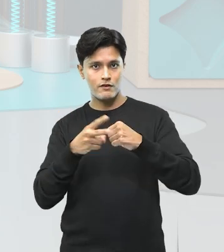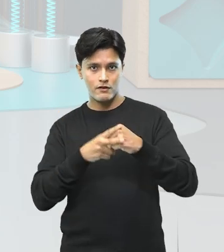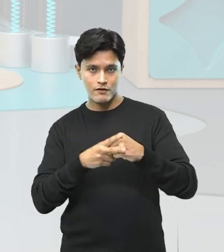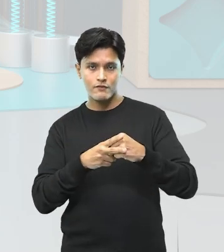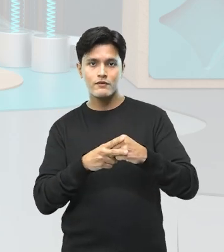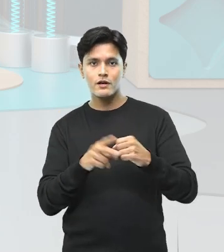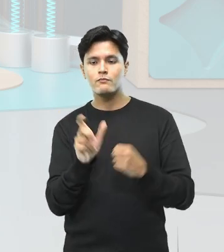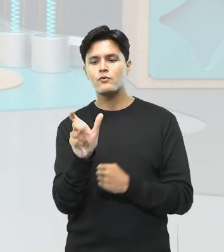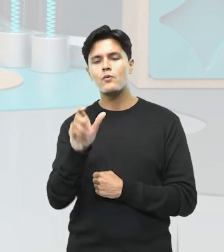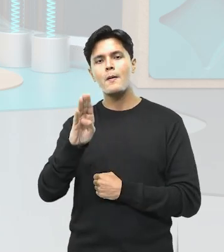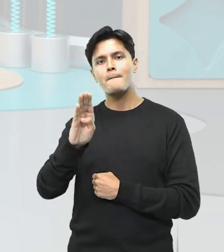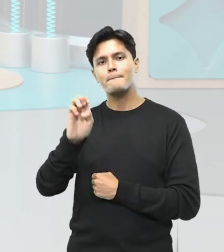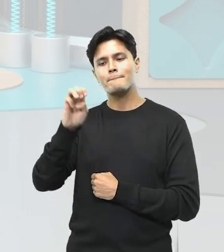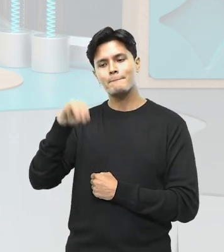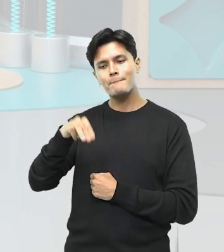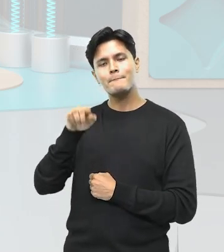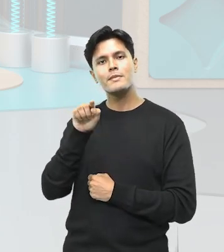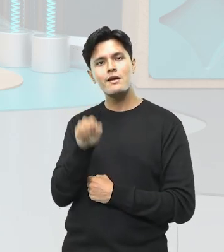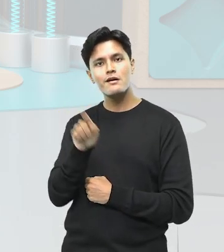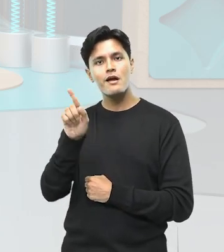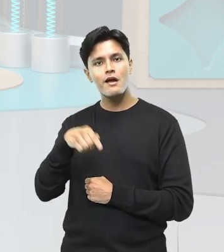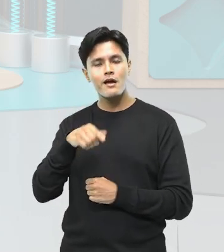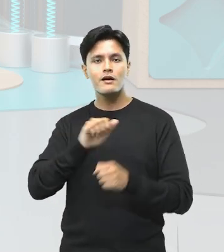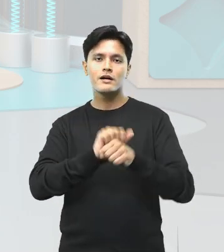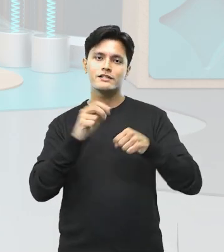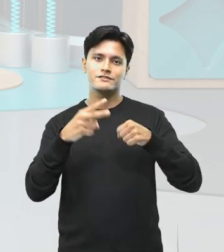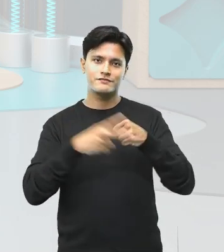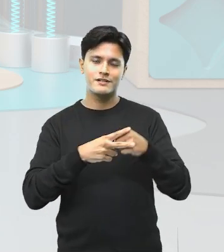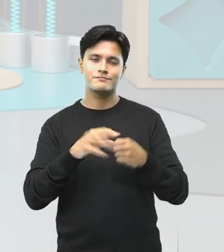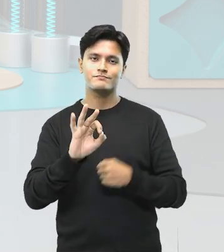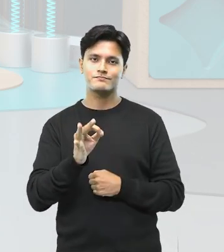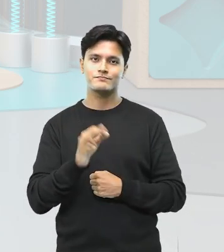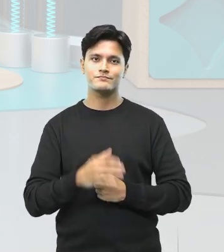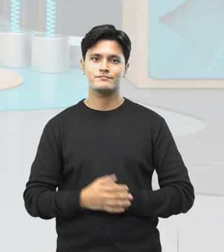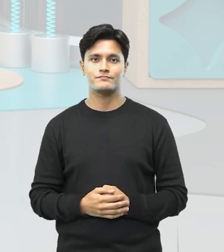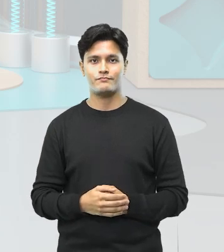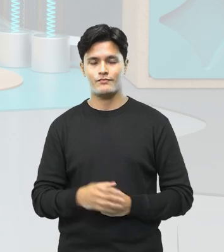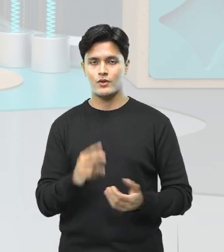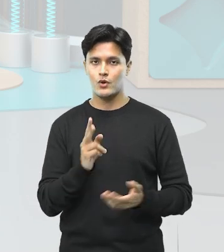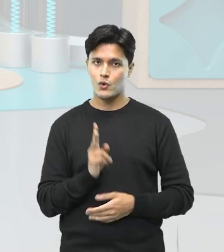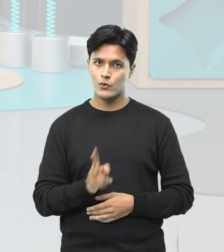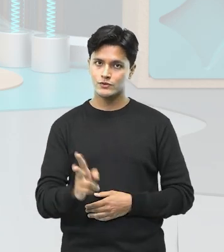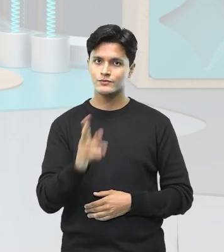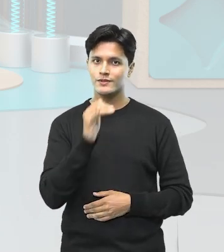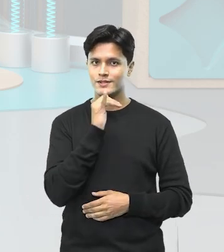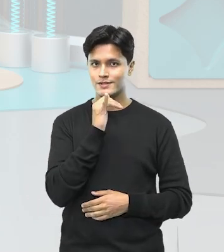bem modificou o sentido do verbo jogou. Vamos continuar vendo mais exemplos.